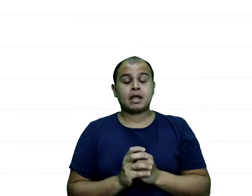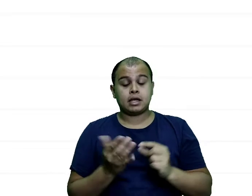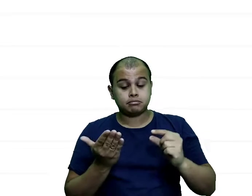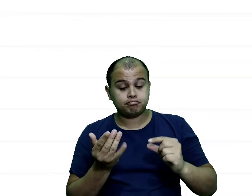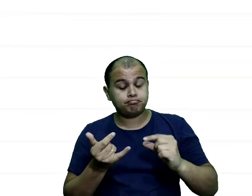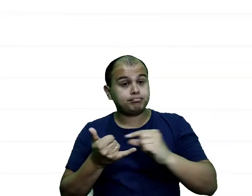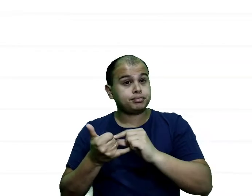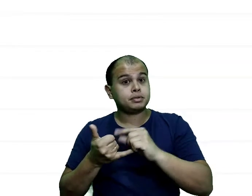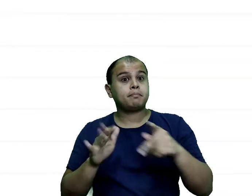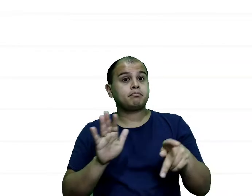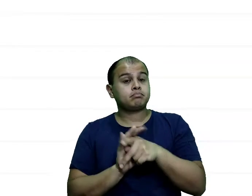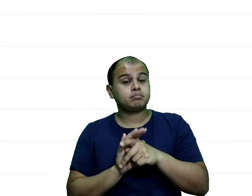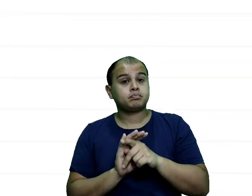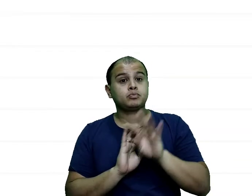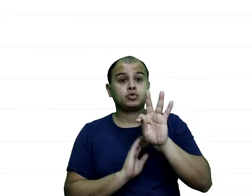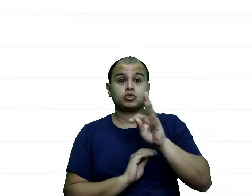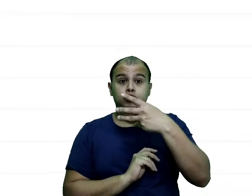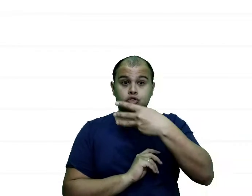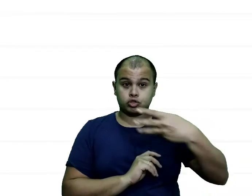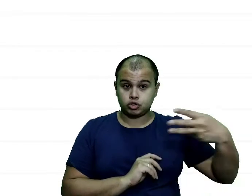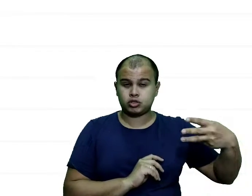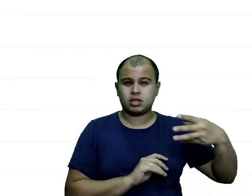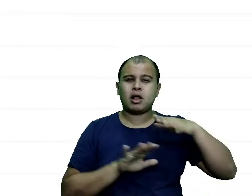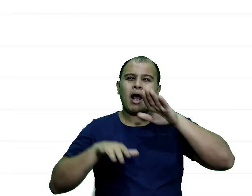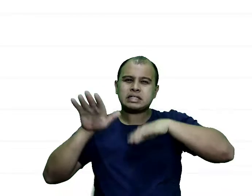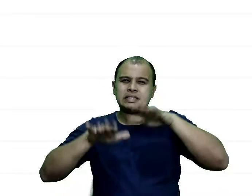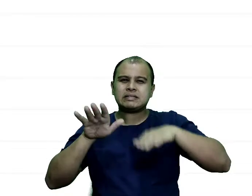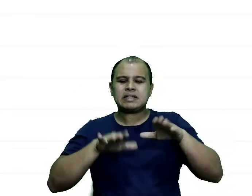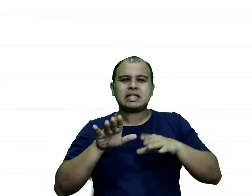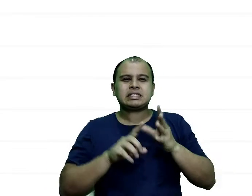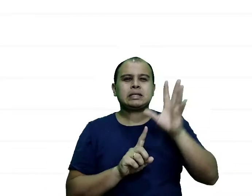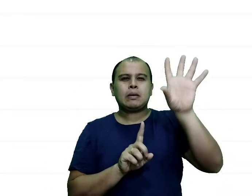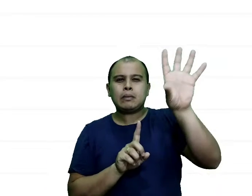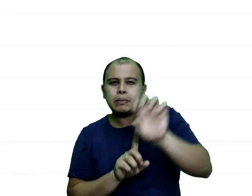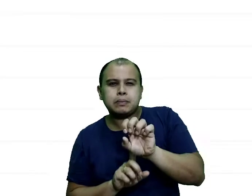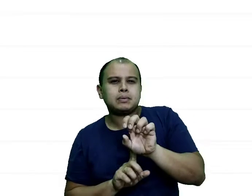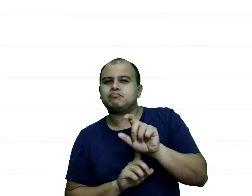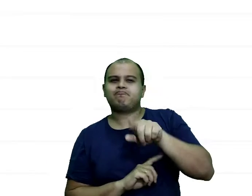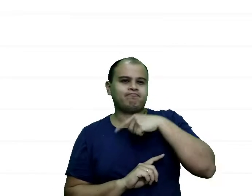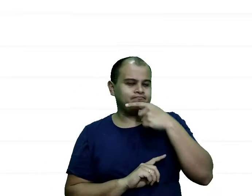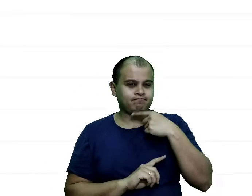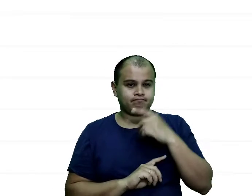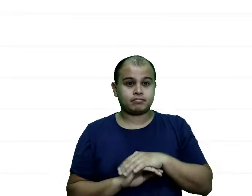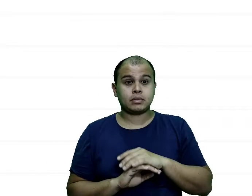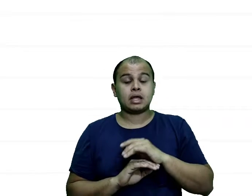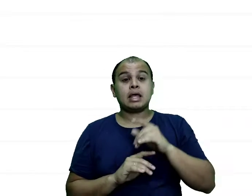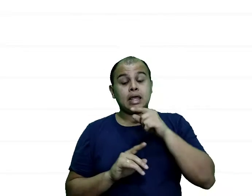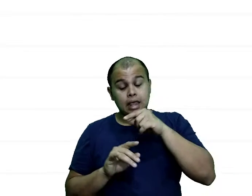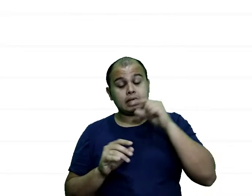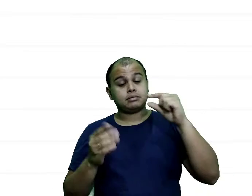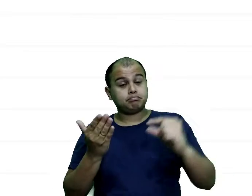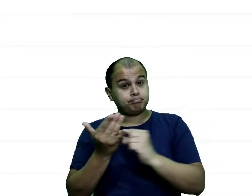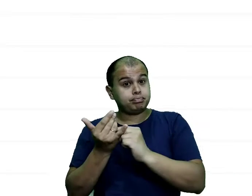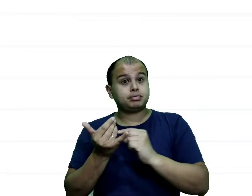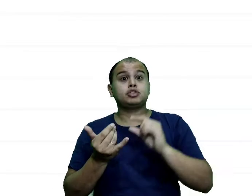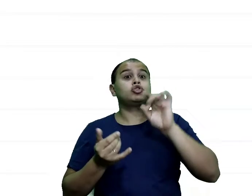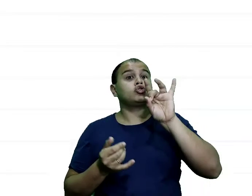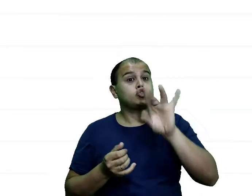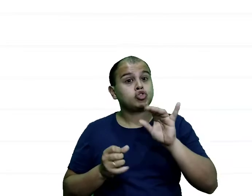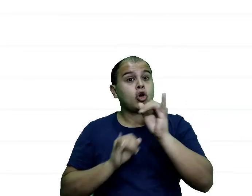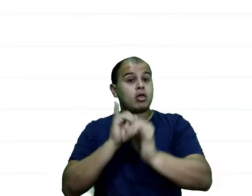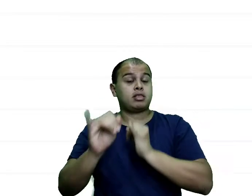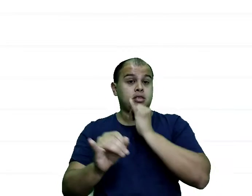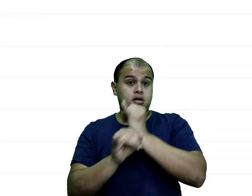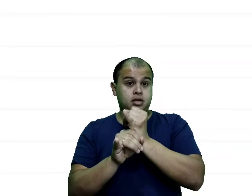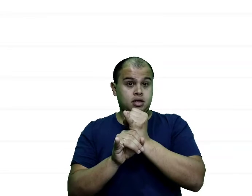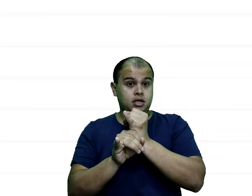em alguns lugares do município. Ele é um chip somente de internet, ele não faz ligação. Então, como é que funciona? Você